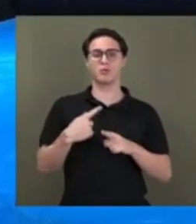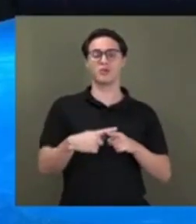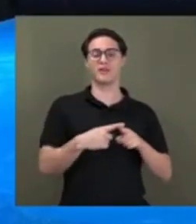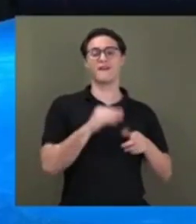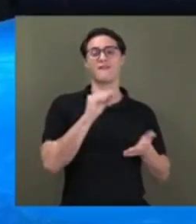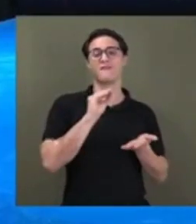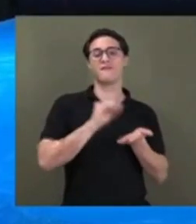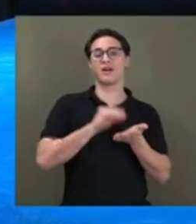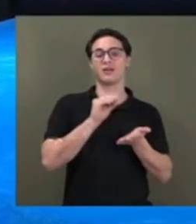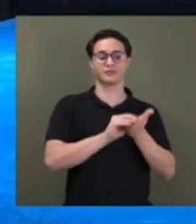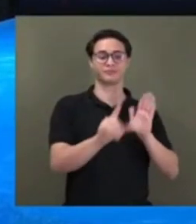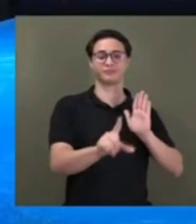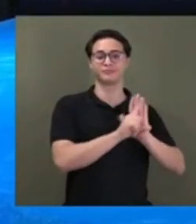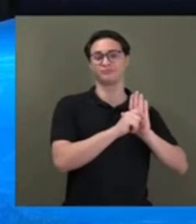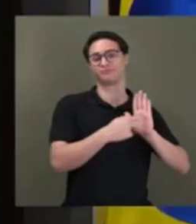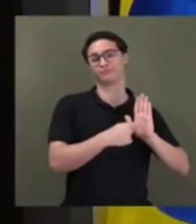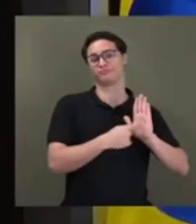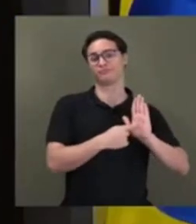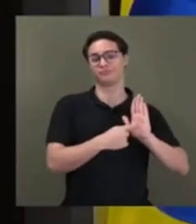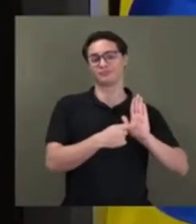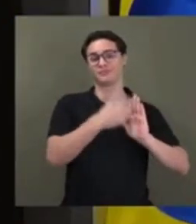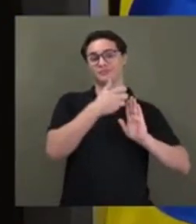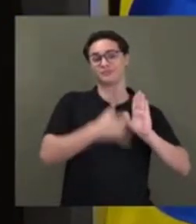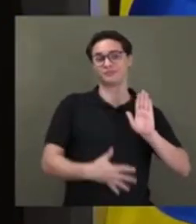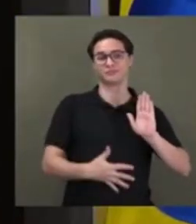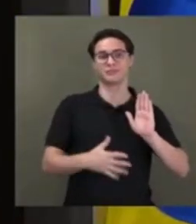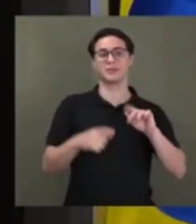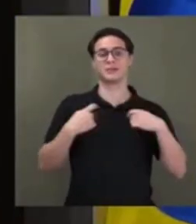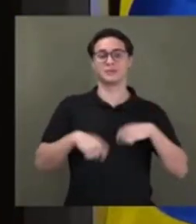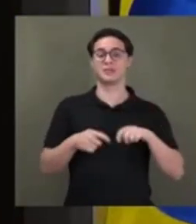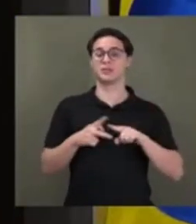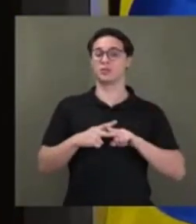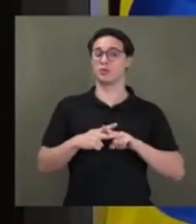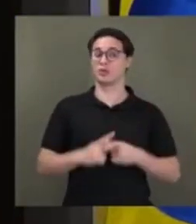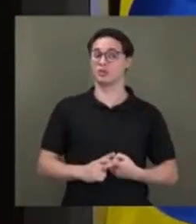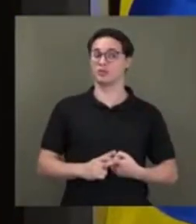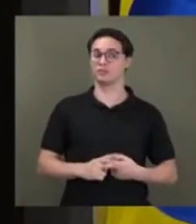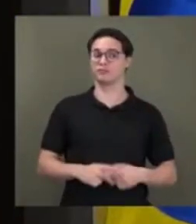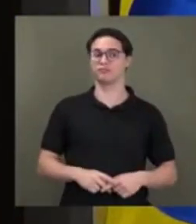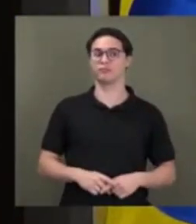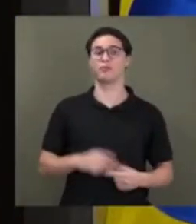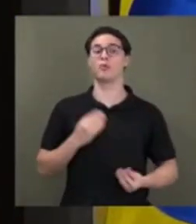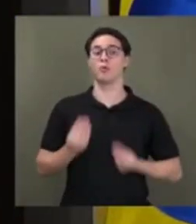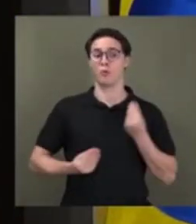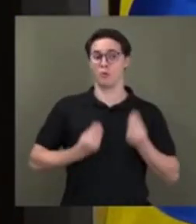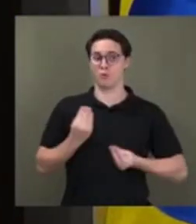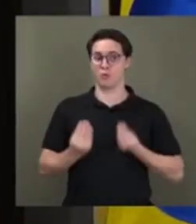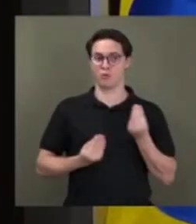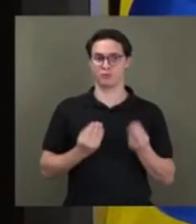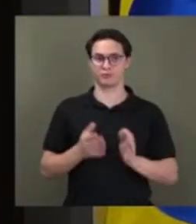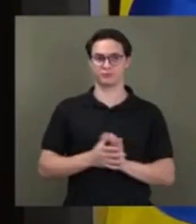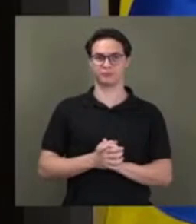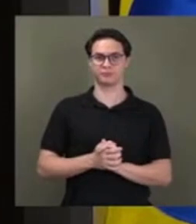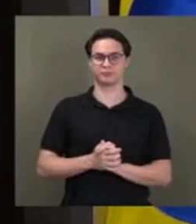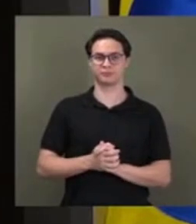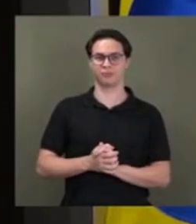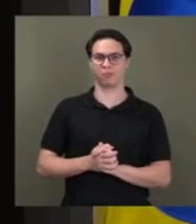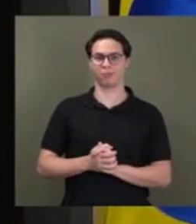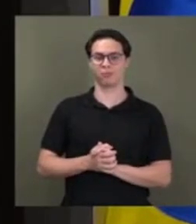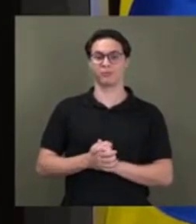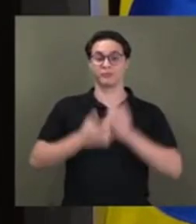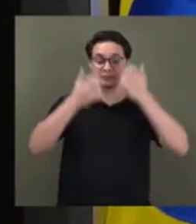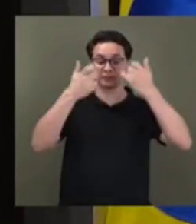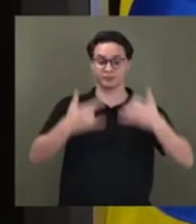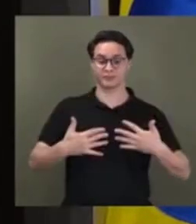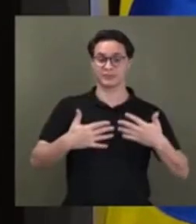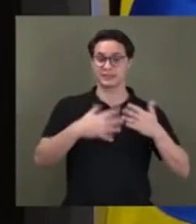Portanto, nós estamos buscando corrigir essa lacuna. Como? Deixando claro no